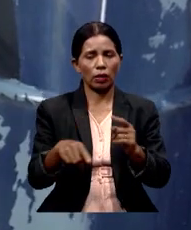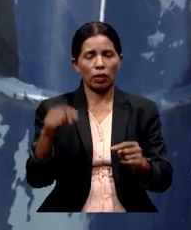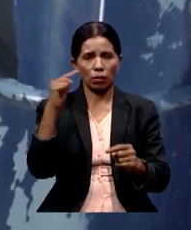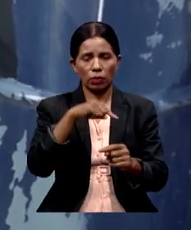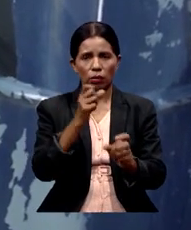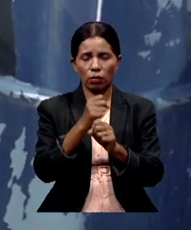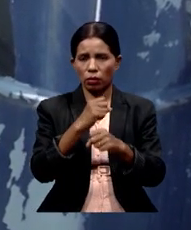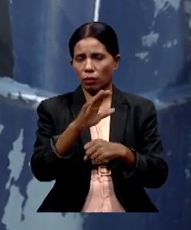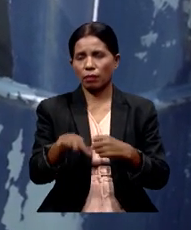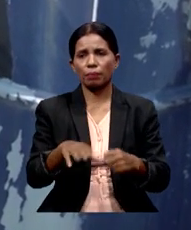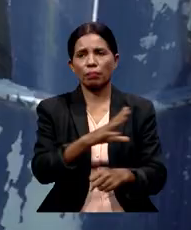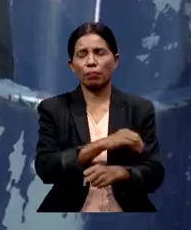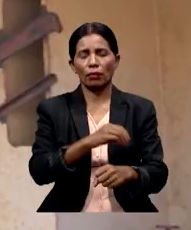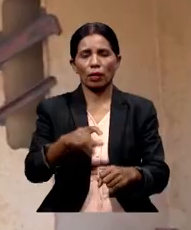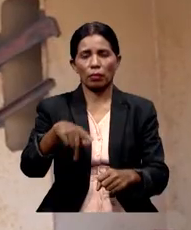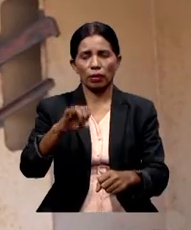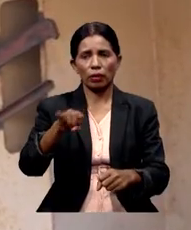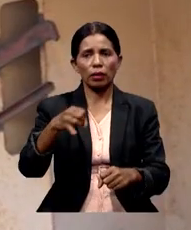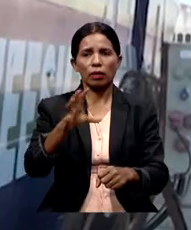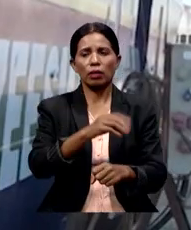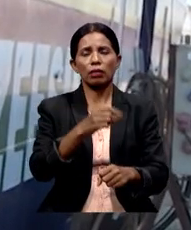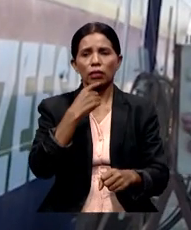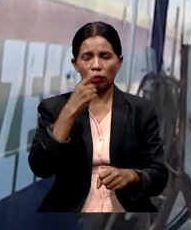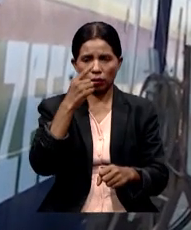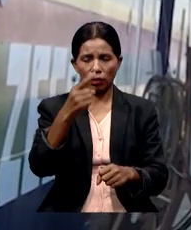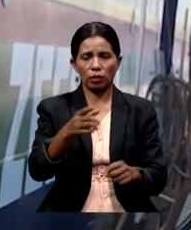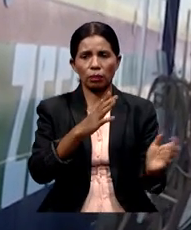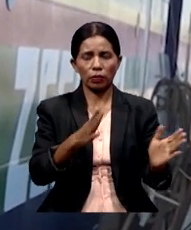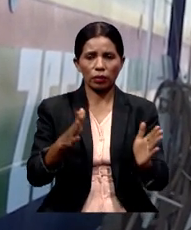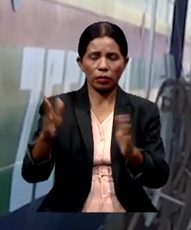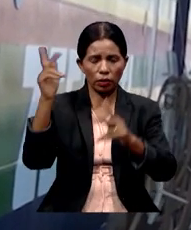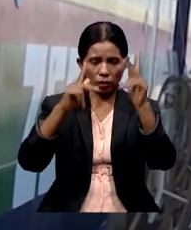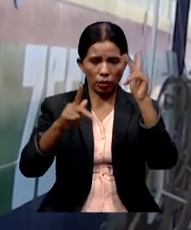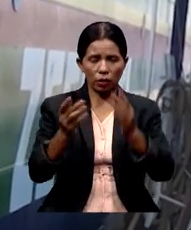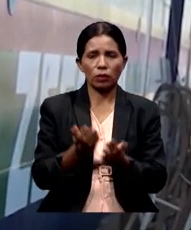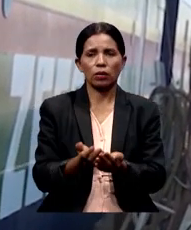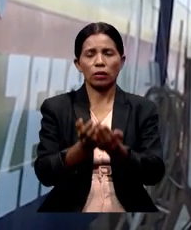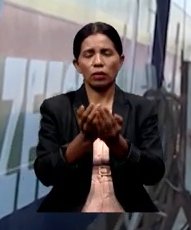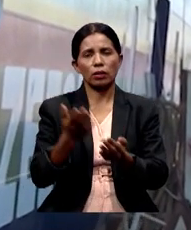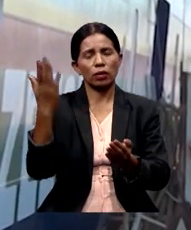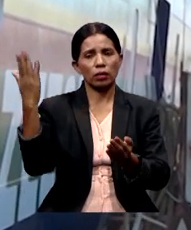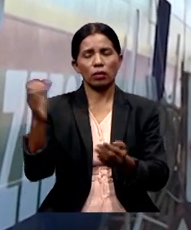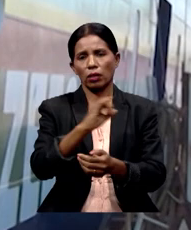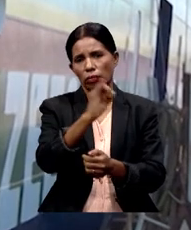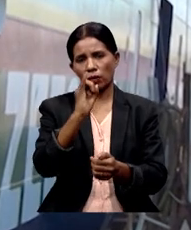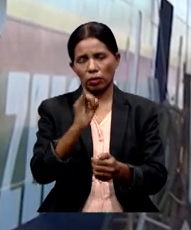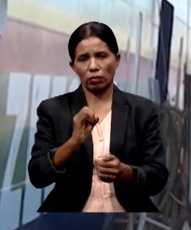de ne procurador geral da República Alfonso López Ateten, processo caso rohak solok se ia investigação.